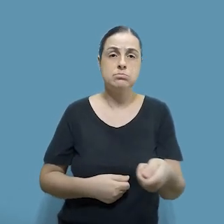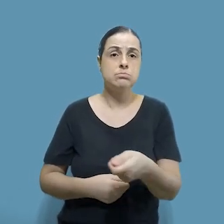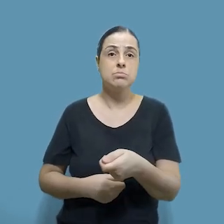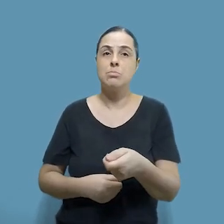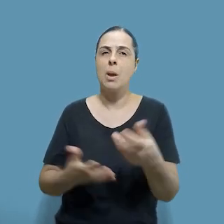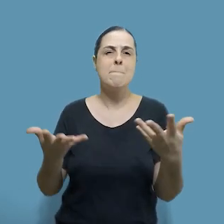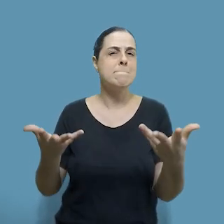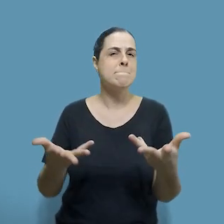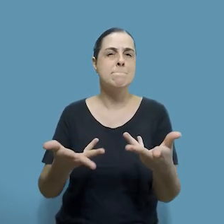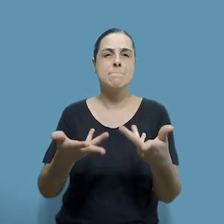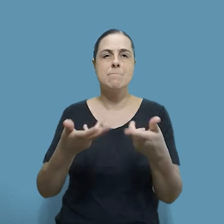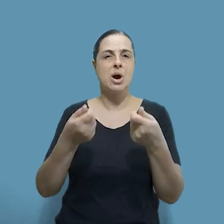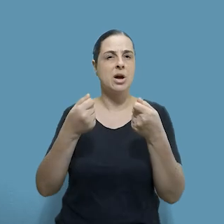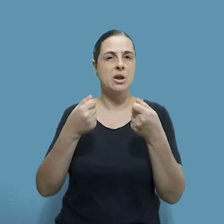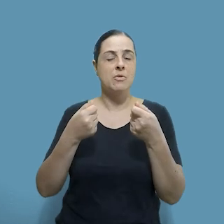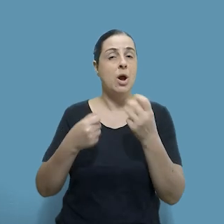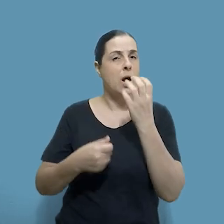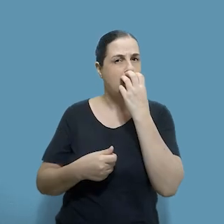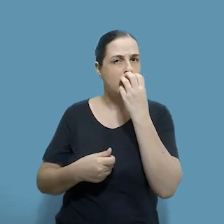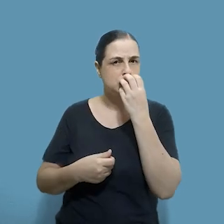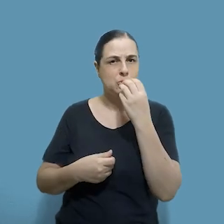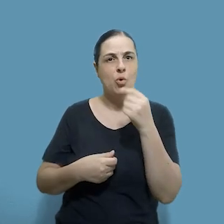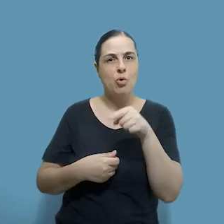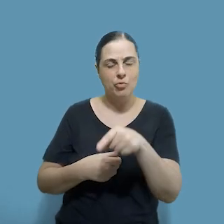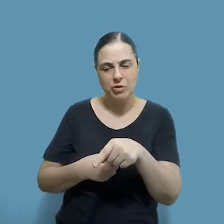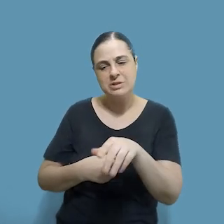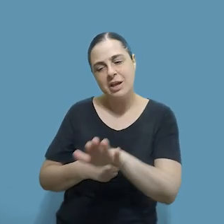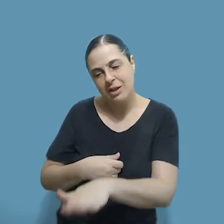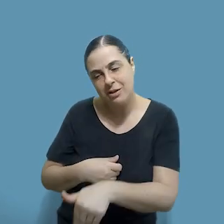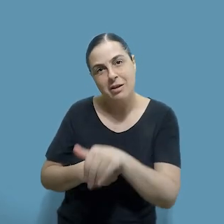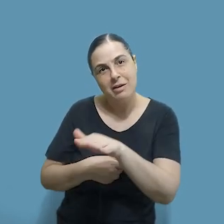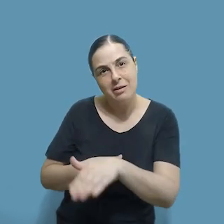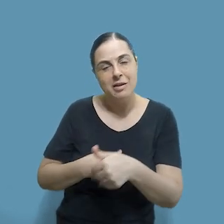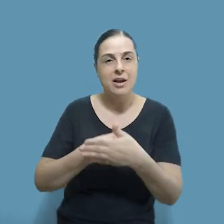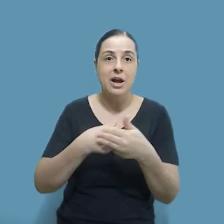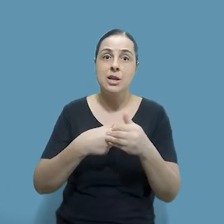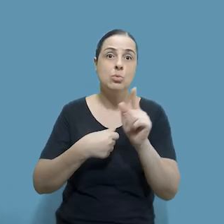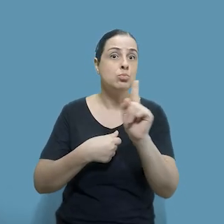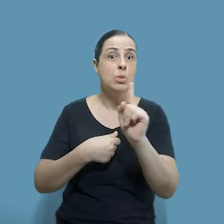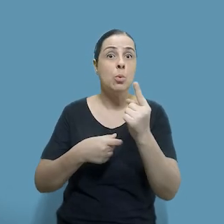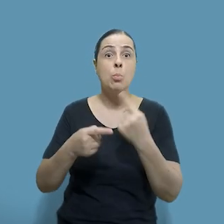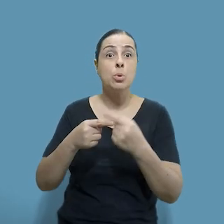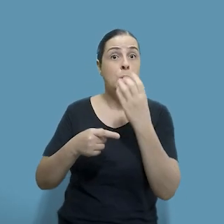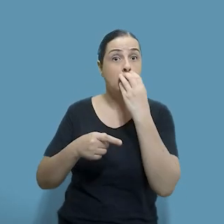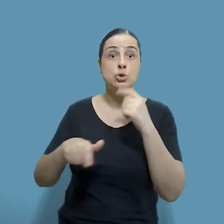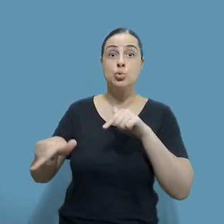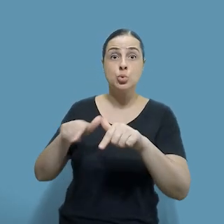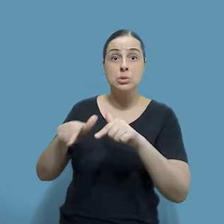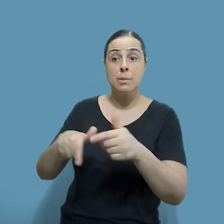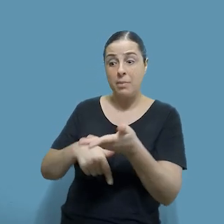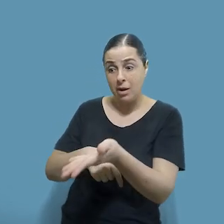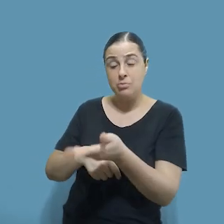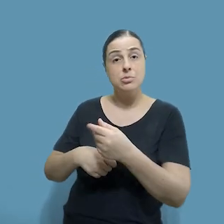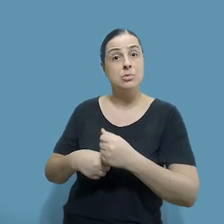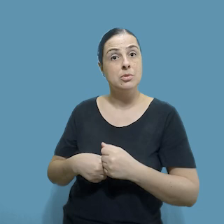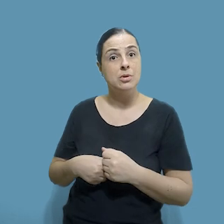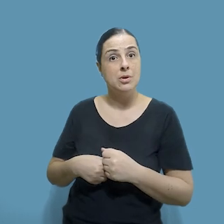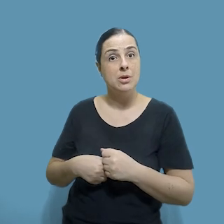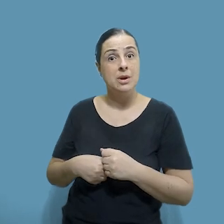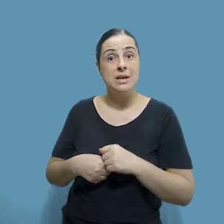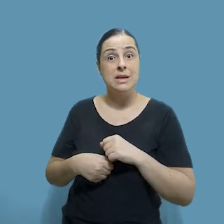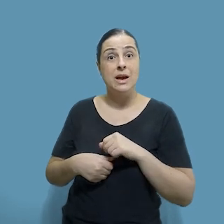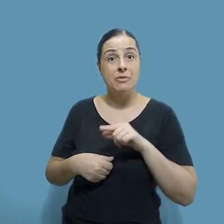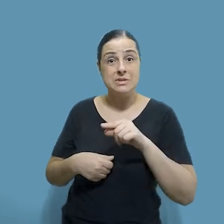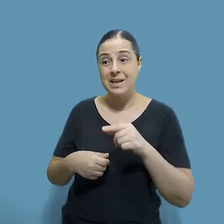ficar ganhando agradinhos, tal, porque ele está trabalhando. E ficar fazendo carinho, festinha,